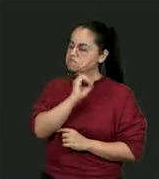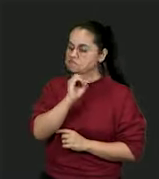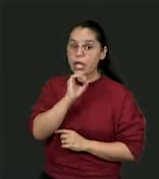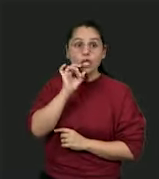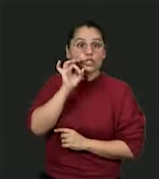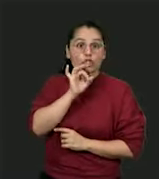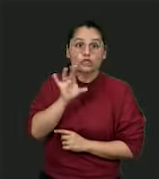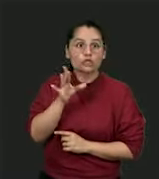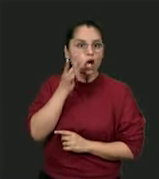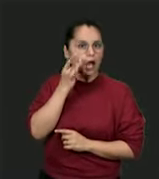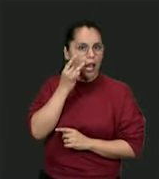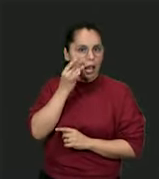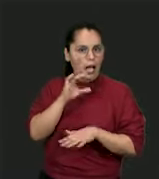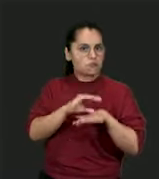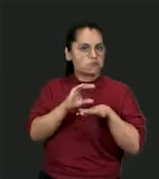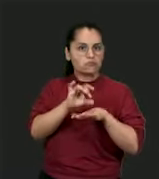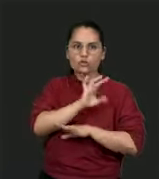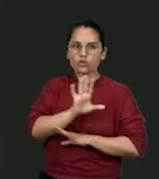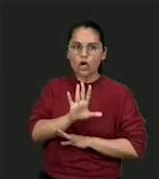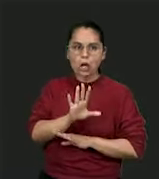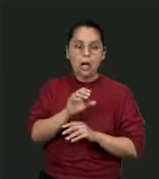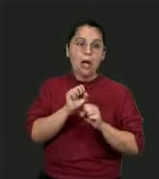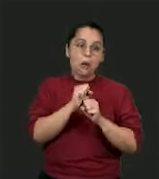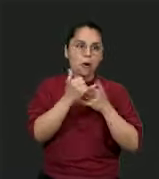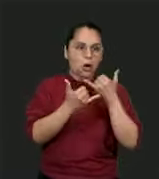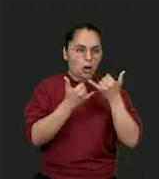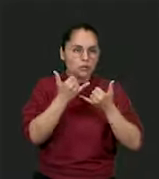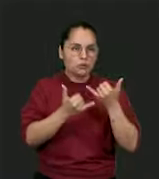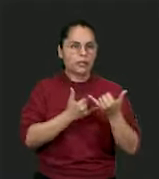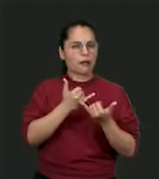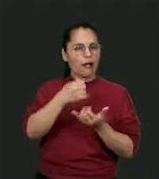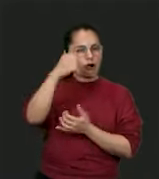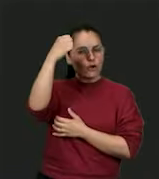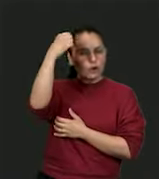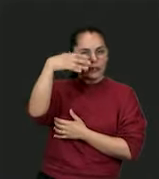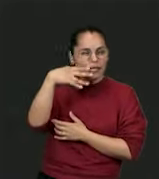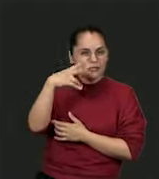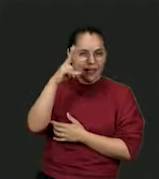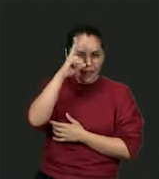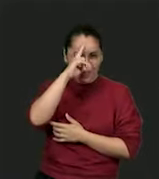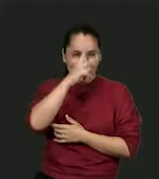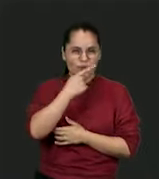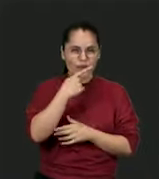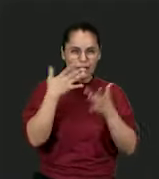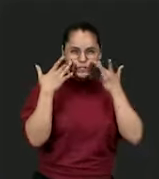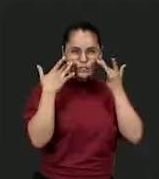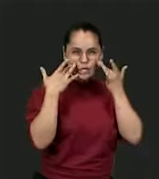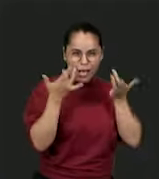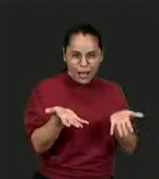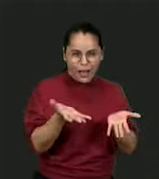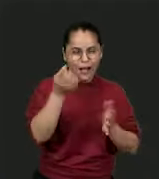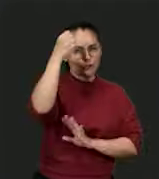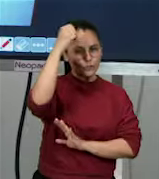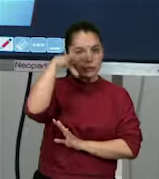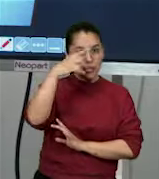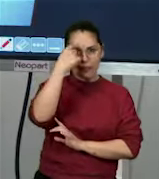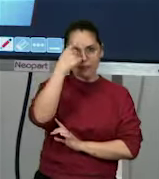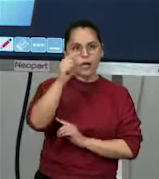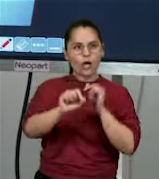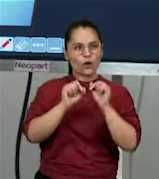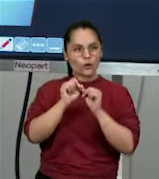não seja grafite. Posso brincar com a ideia da iluminação. A gente acabou de falar de iluminação em teatro, lembra? A minha ideia é de